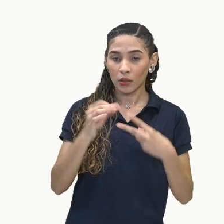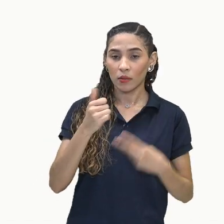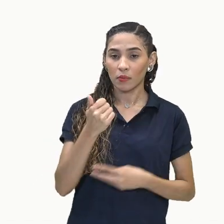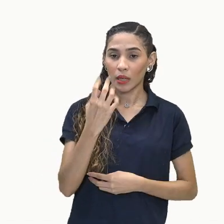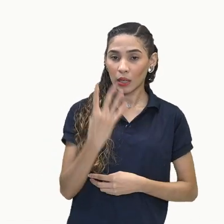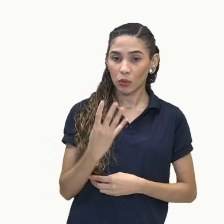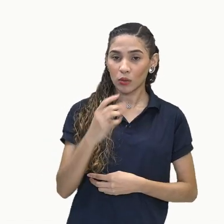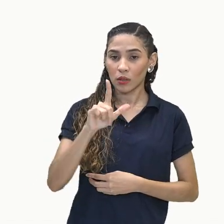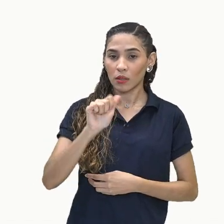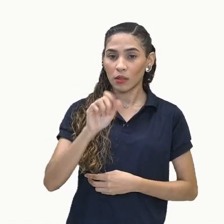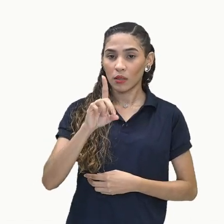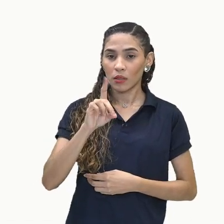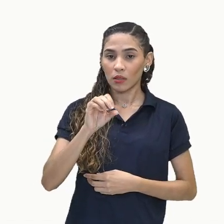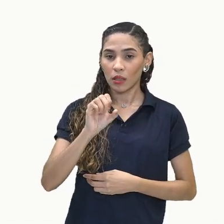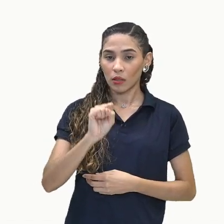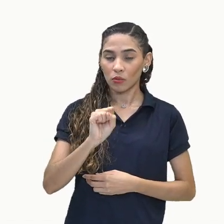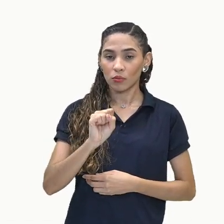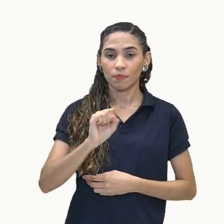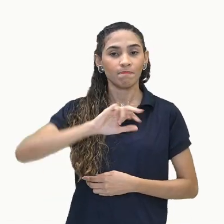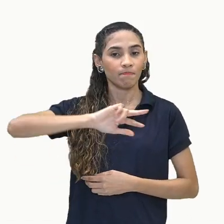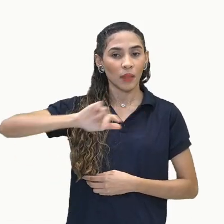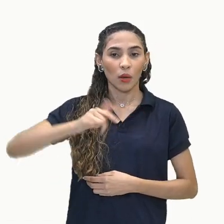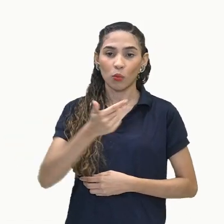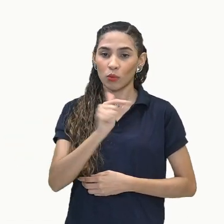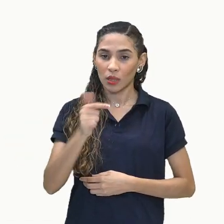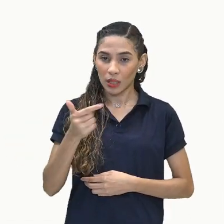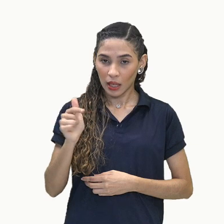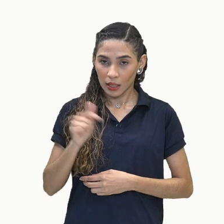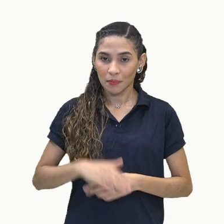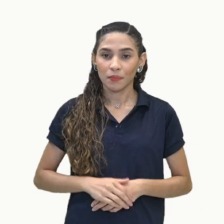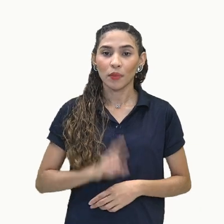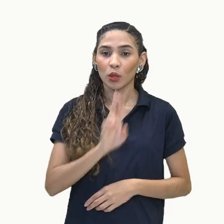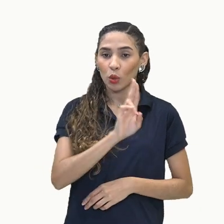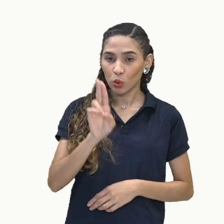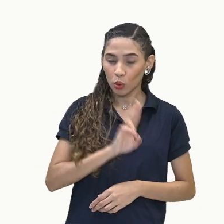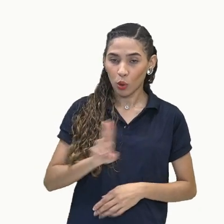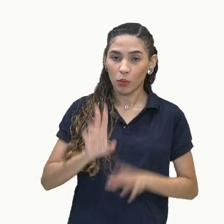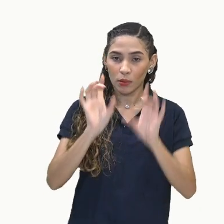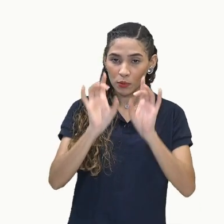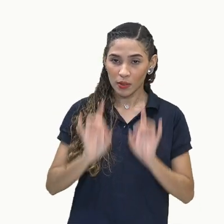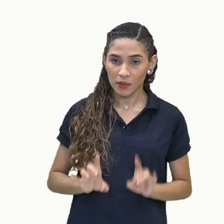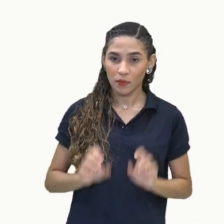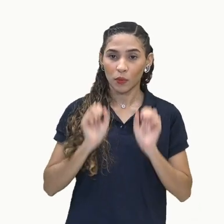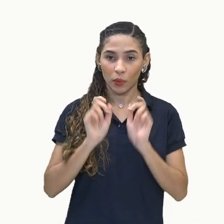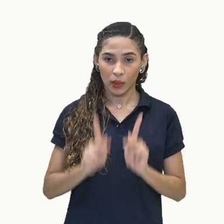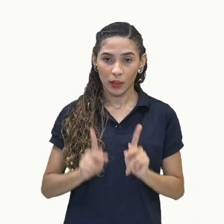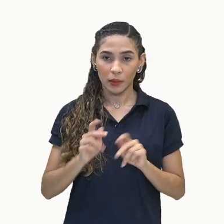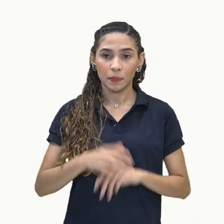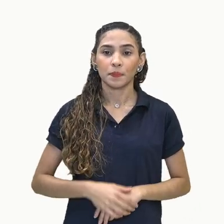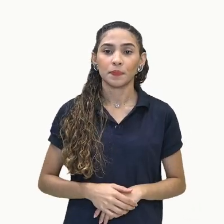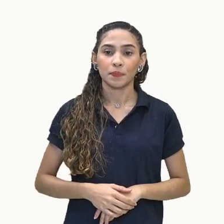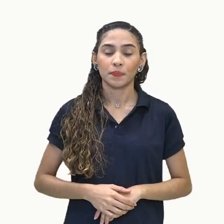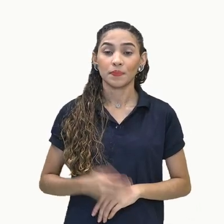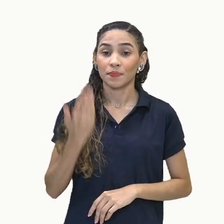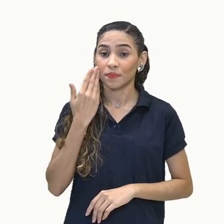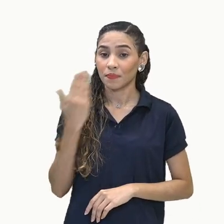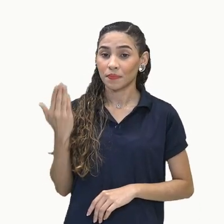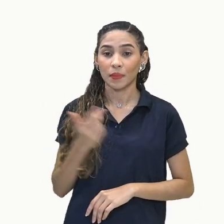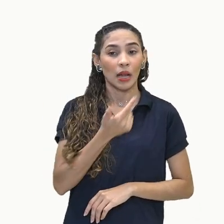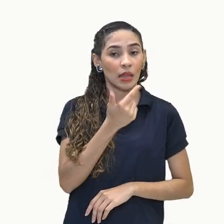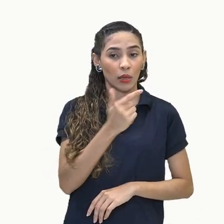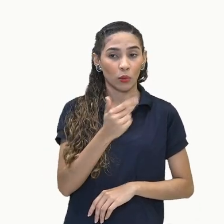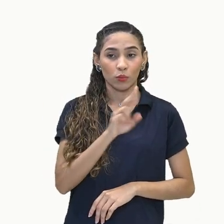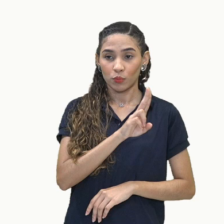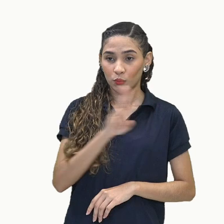14 lados. Eles não possuem nomes especiais, tá? Então, eles não